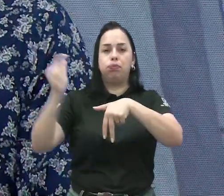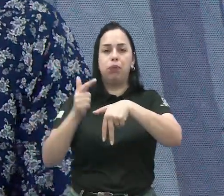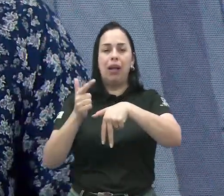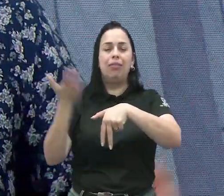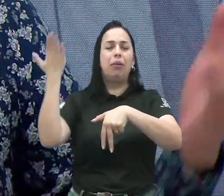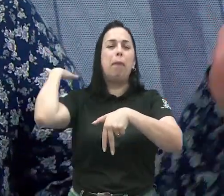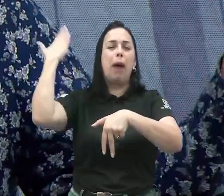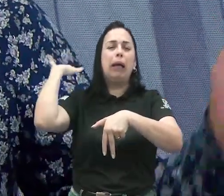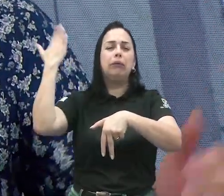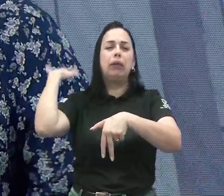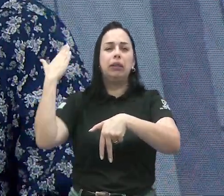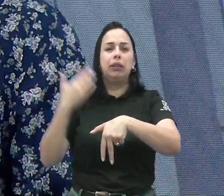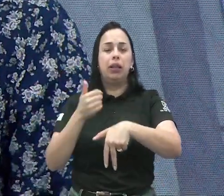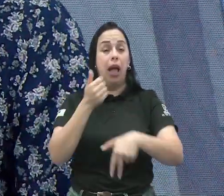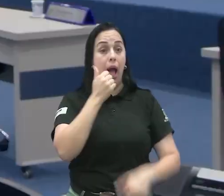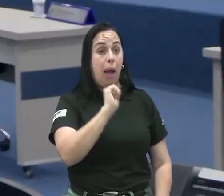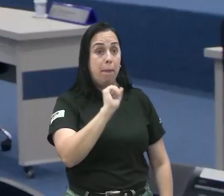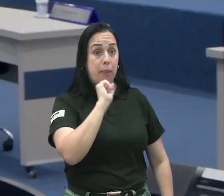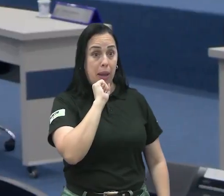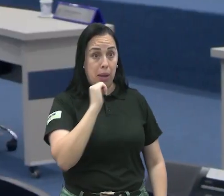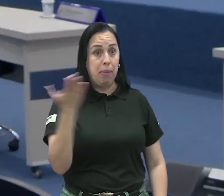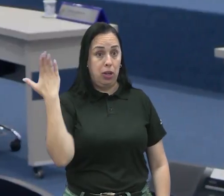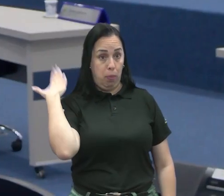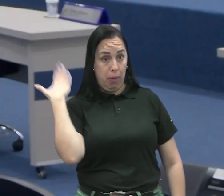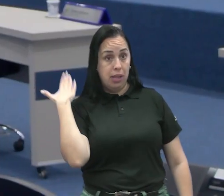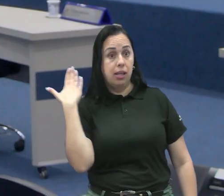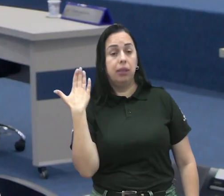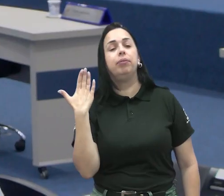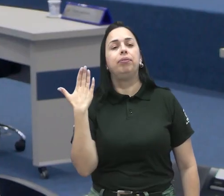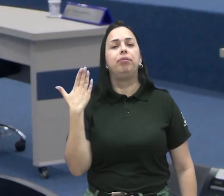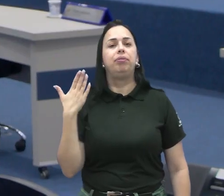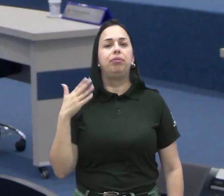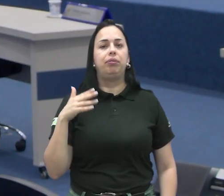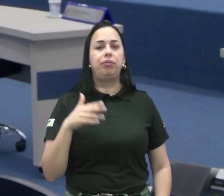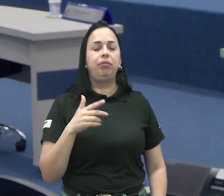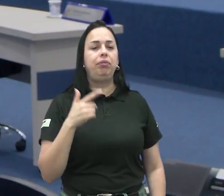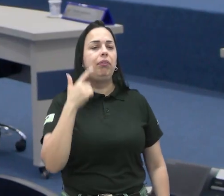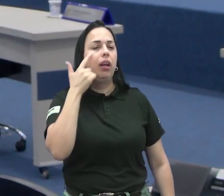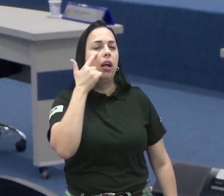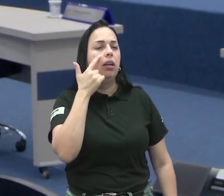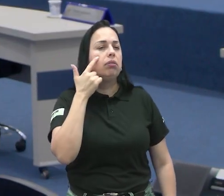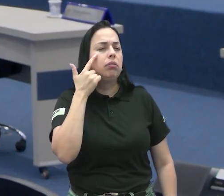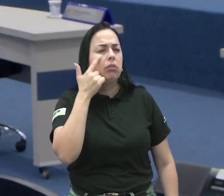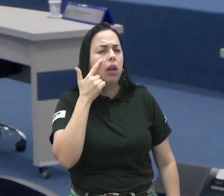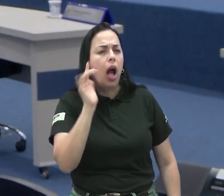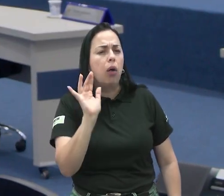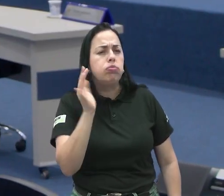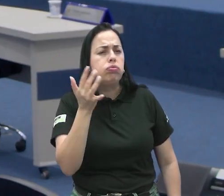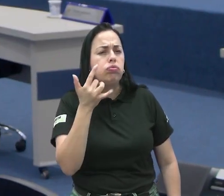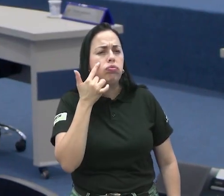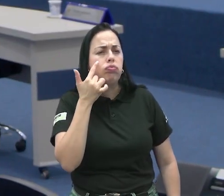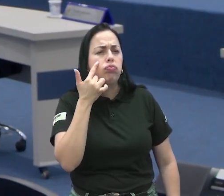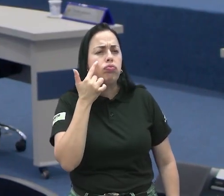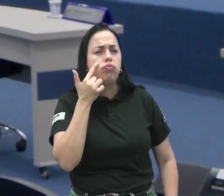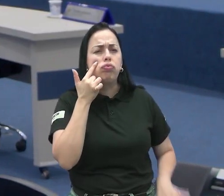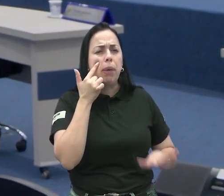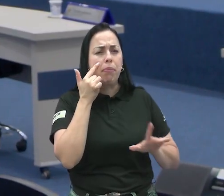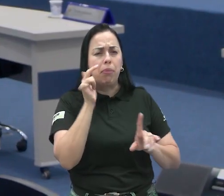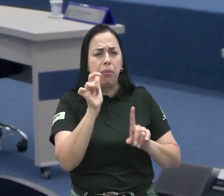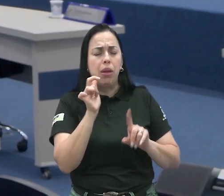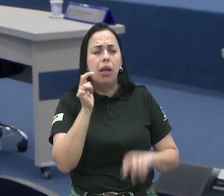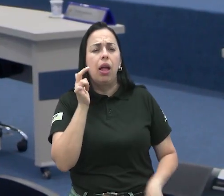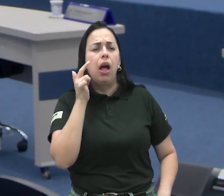solar que teve ainda na infância. A minha mãe, tempos atrás, ela surgiu uma ferida no rosto dela e a